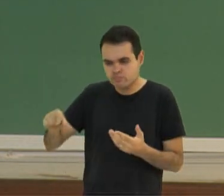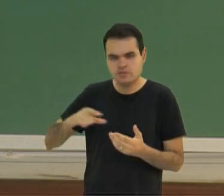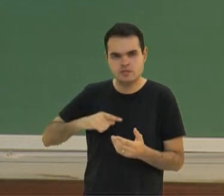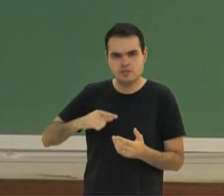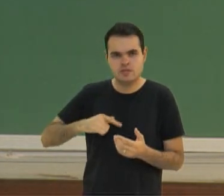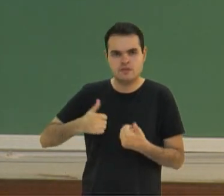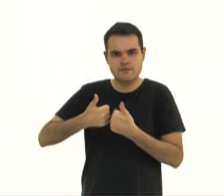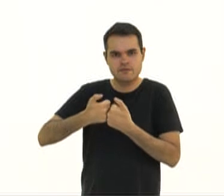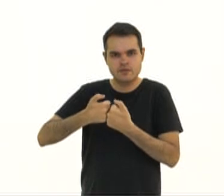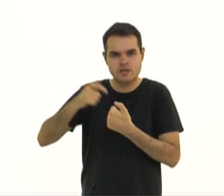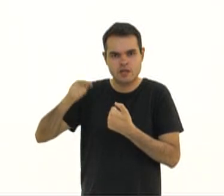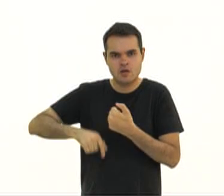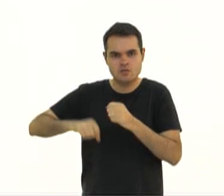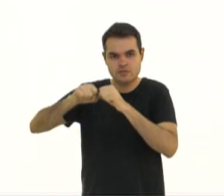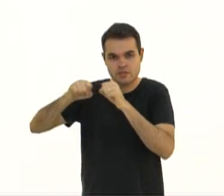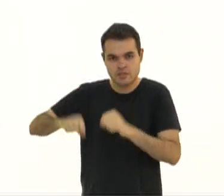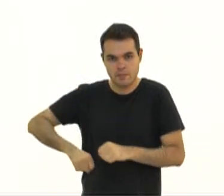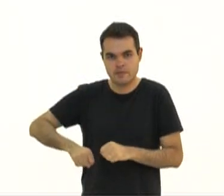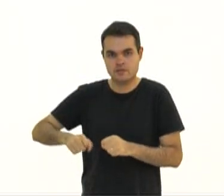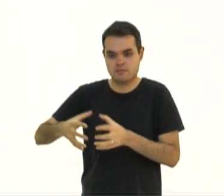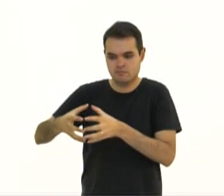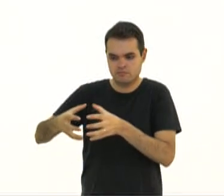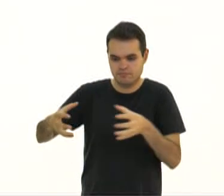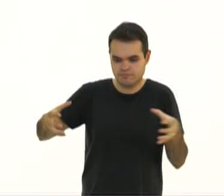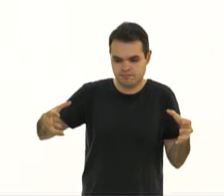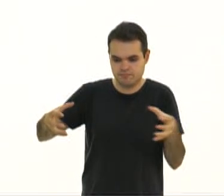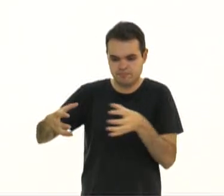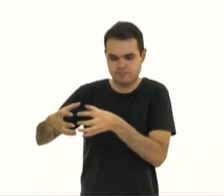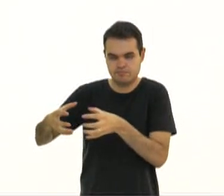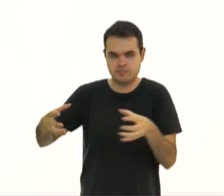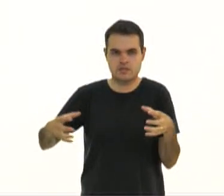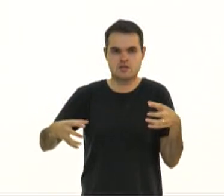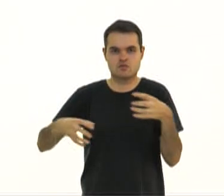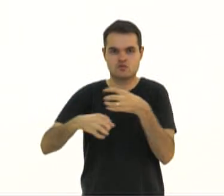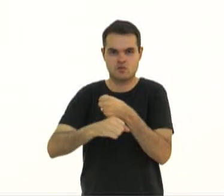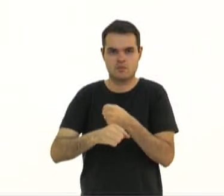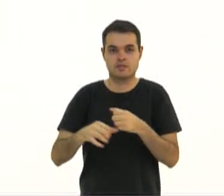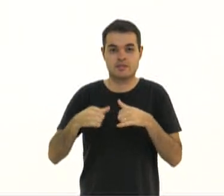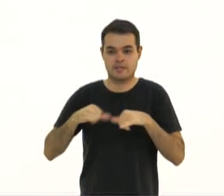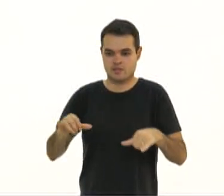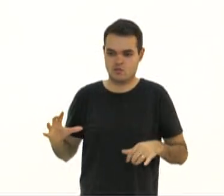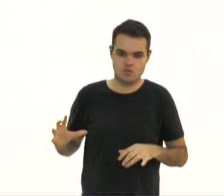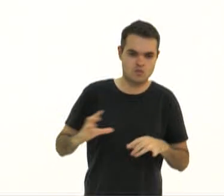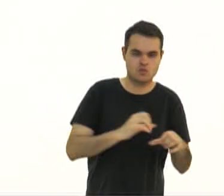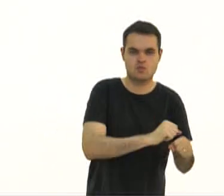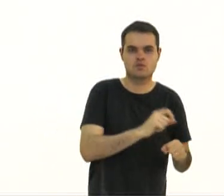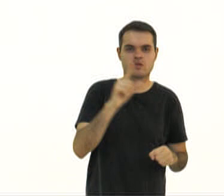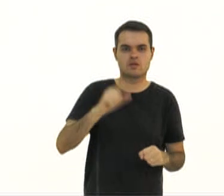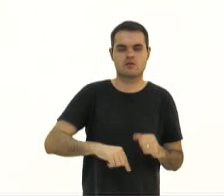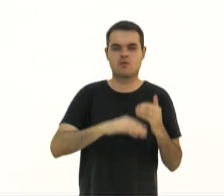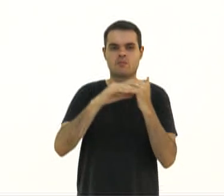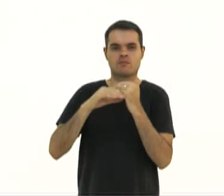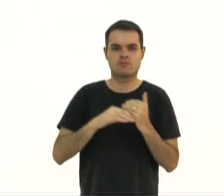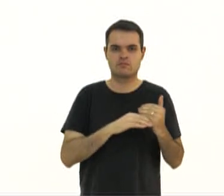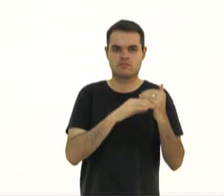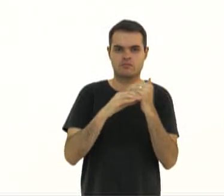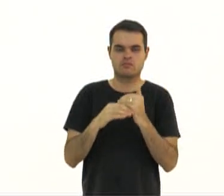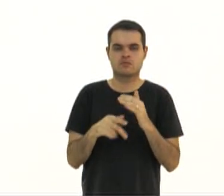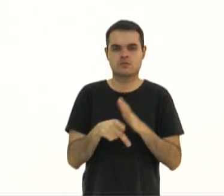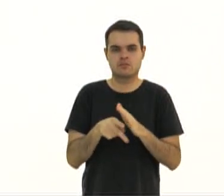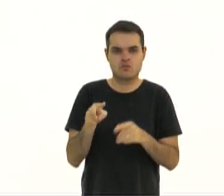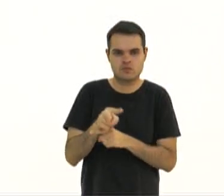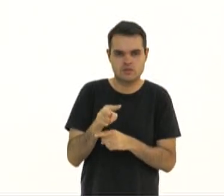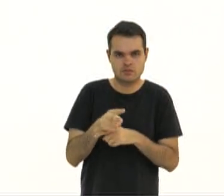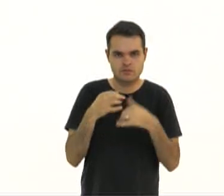situação ideal, né? Um sistema de massa-mola oscilante cuja soma das energias totais do sistema obedece aos princípios de conservação da energia.